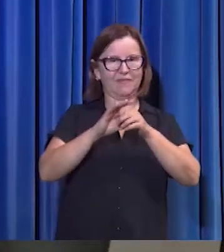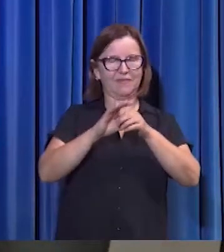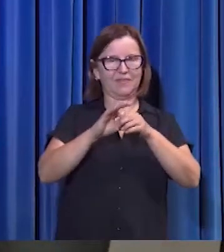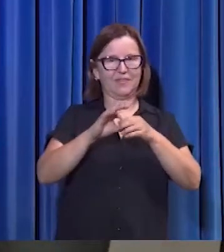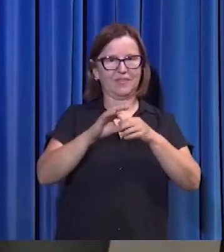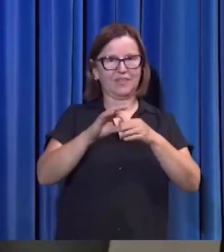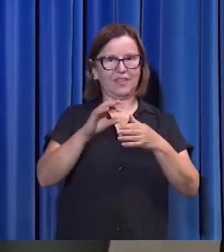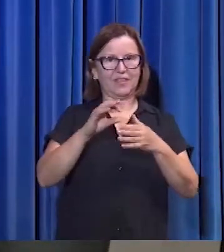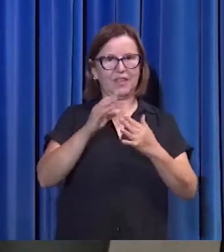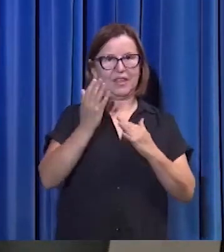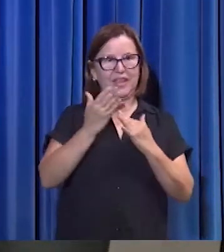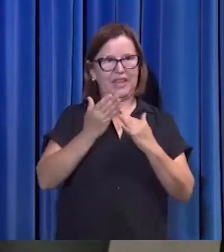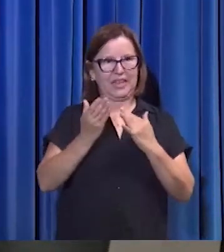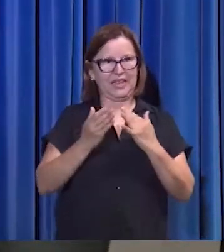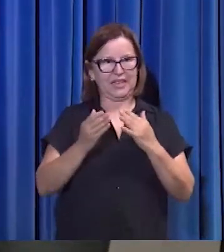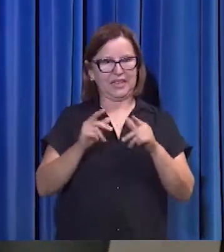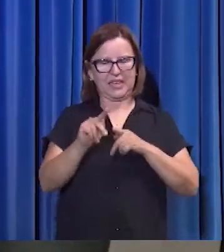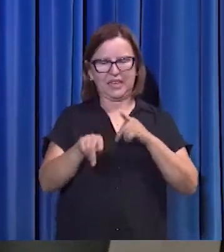conflito.